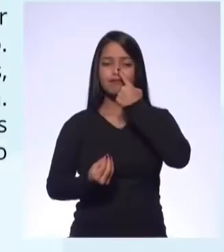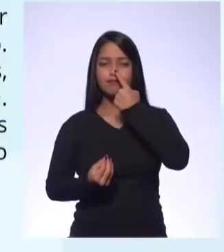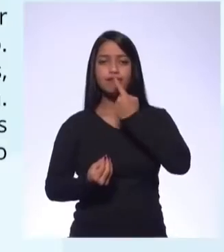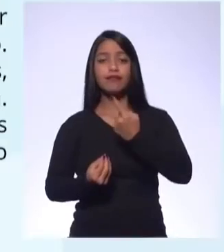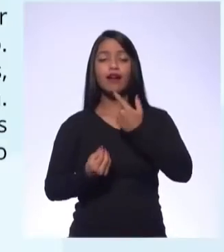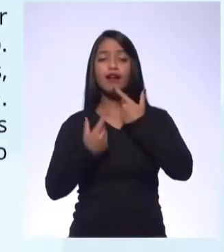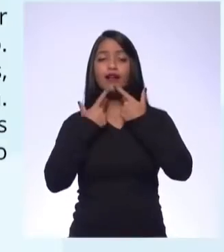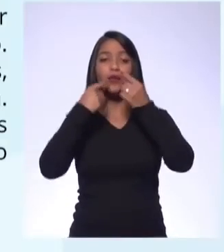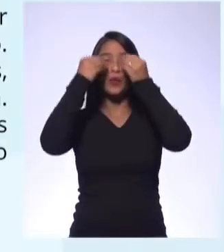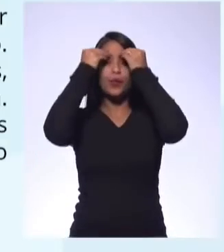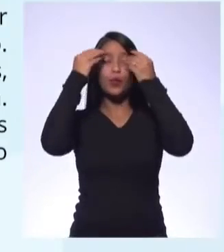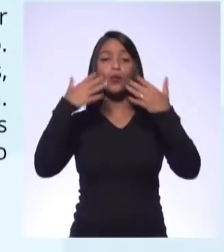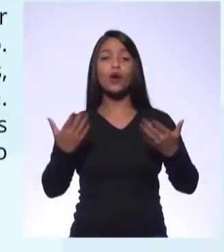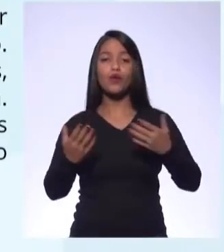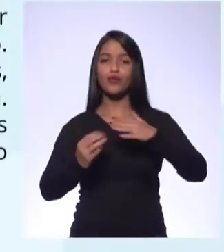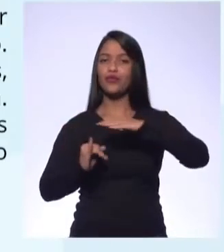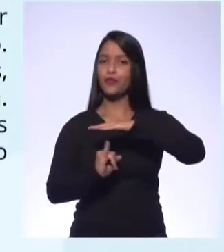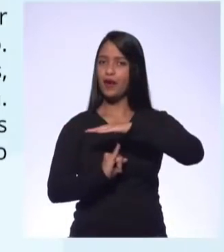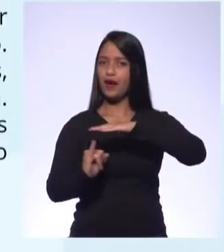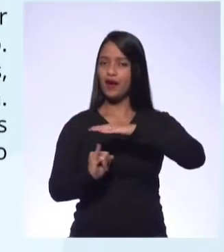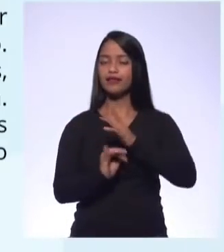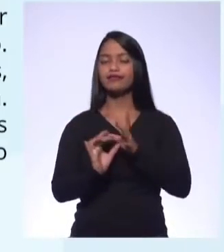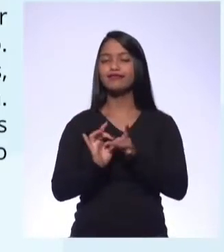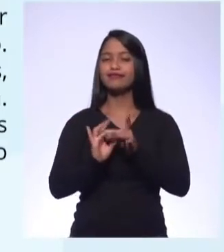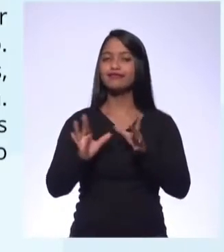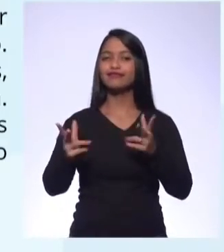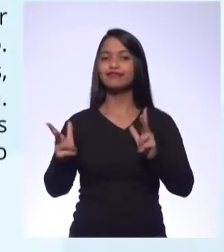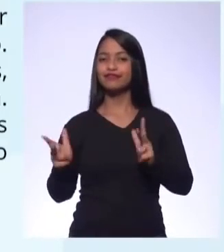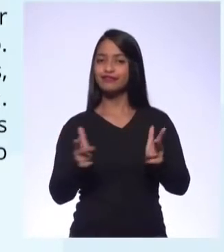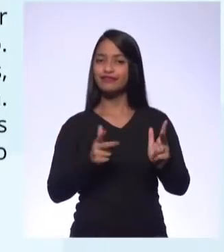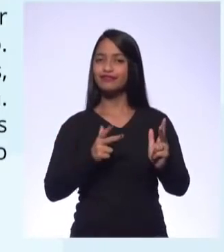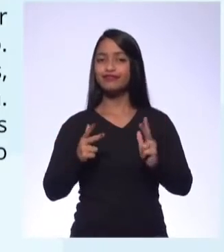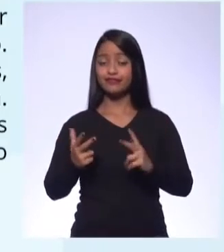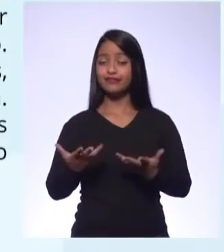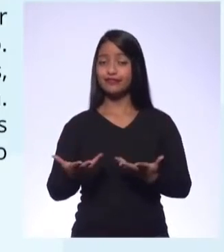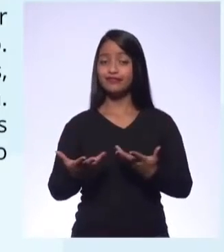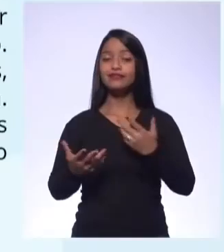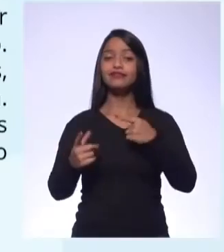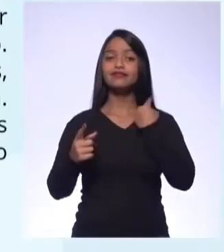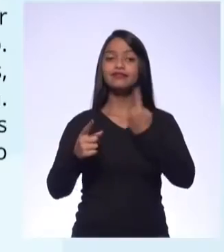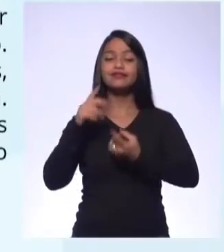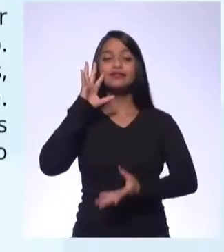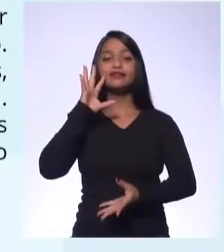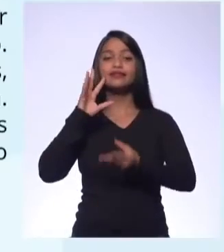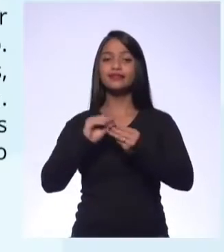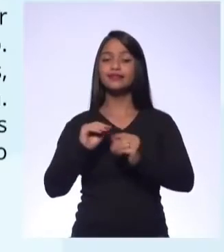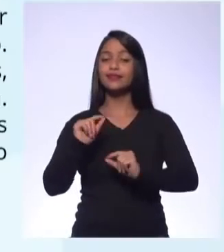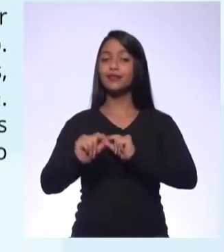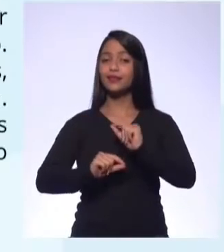utiliza-se linguagem informal que é mais descontraída. Podemos, então, concluir que as diferentes